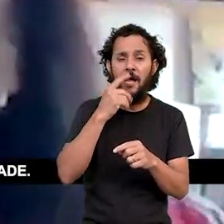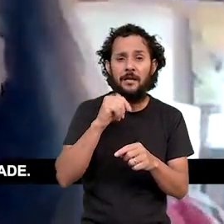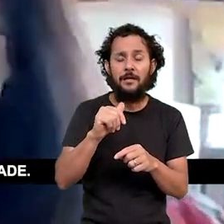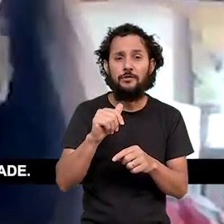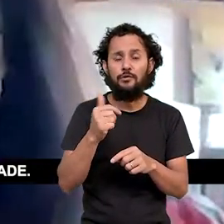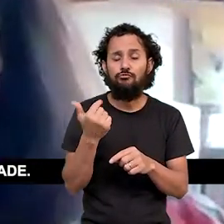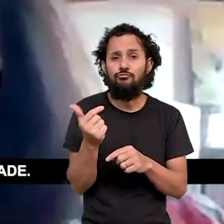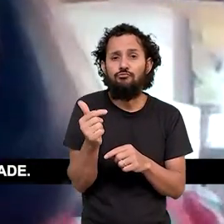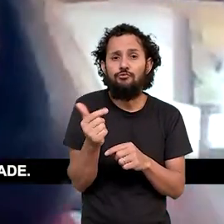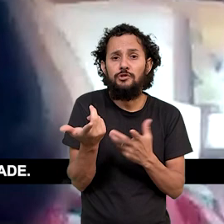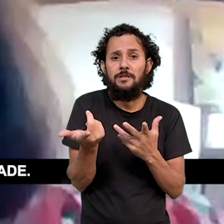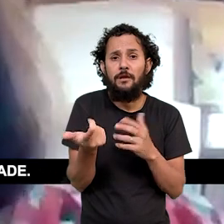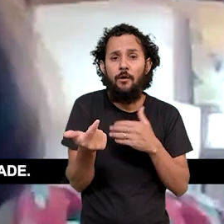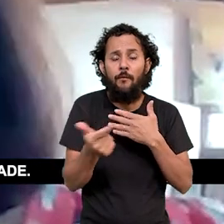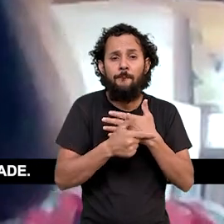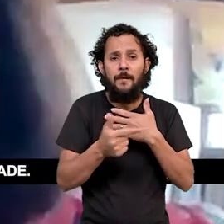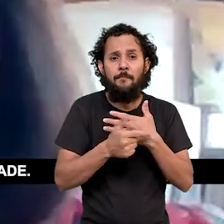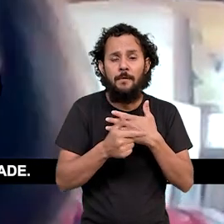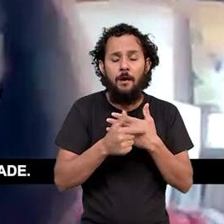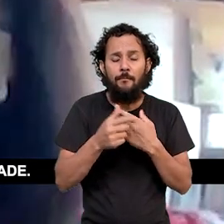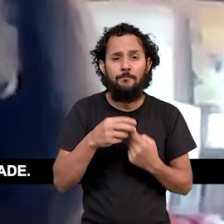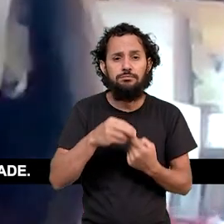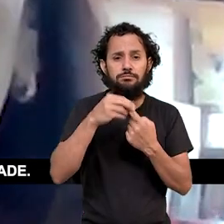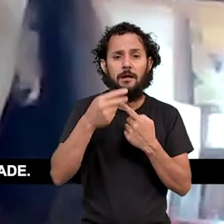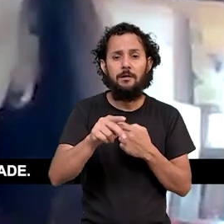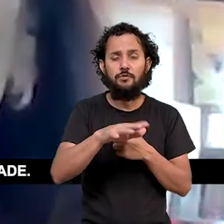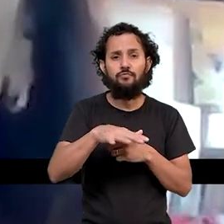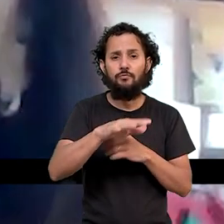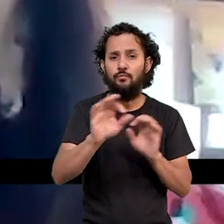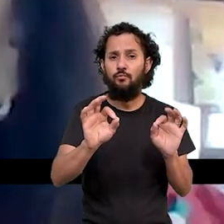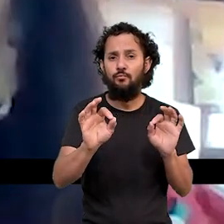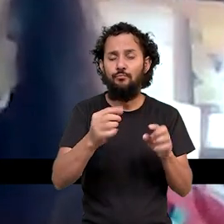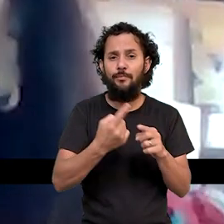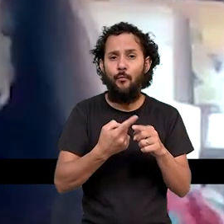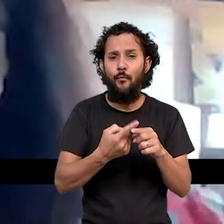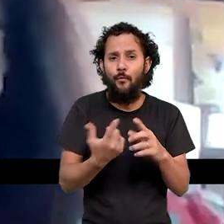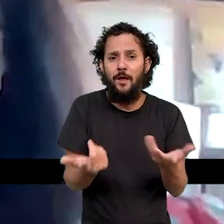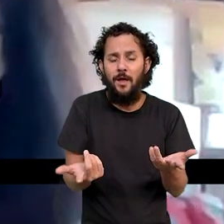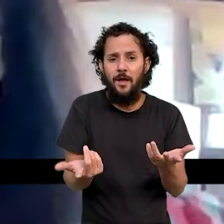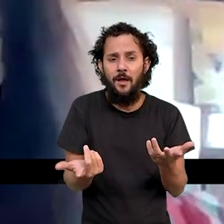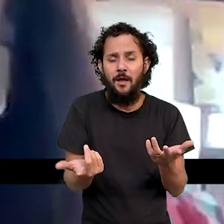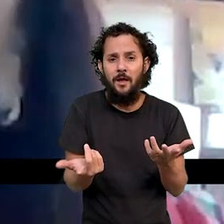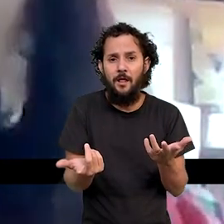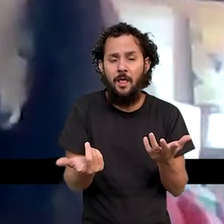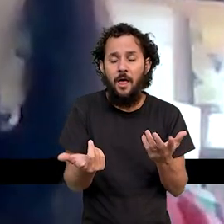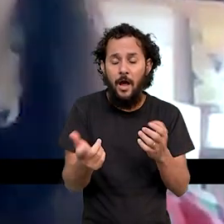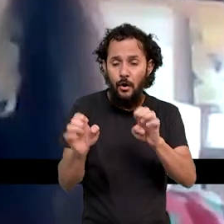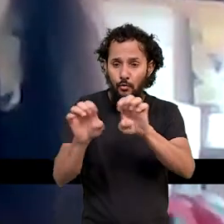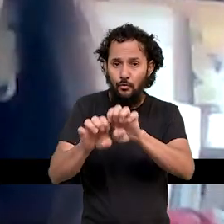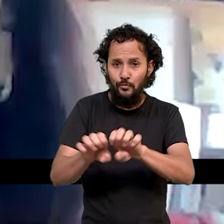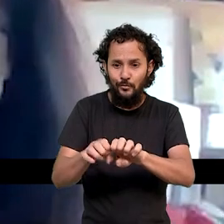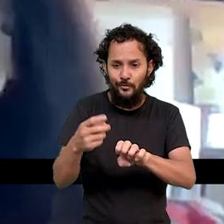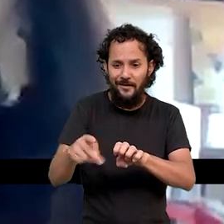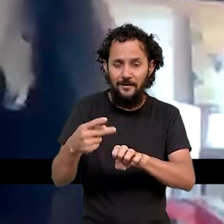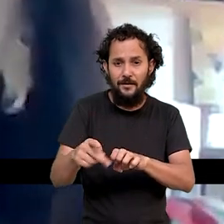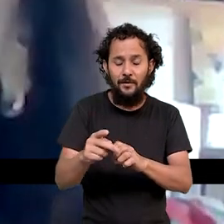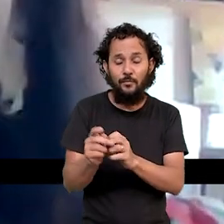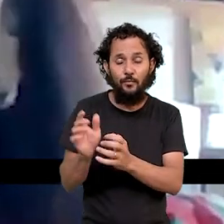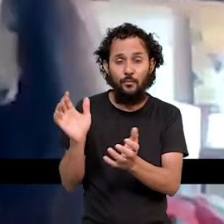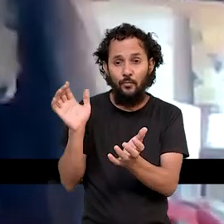criança ela não tinha assim, um papel de destaque nessa sociedade. Até porque a estrutura,